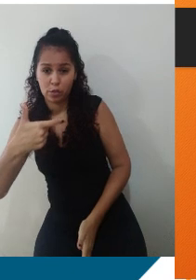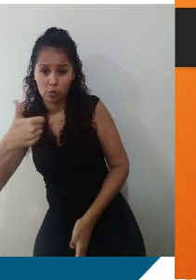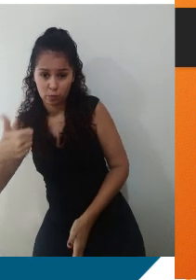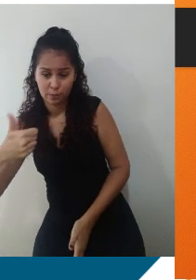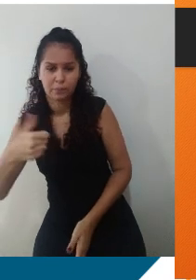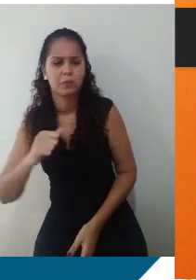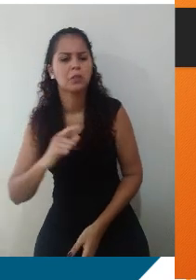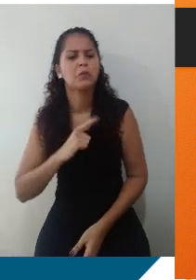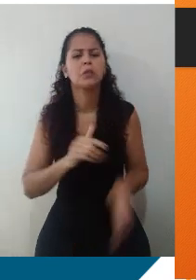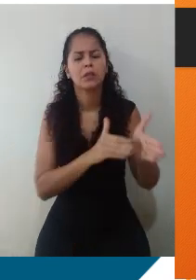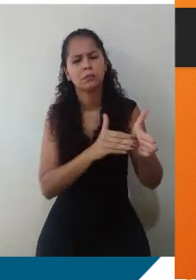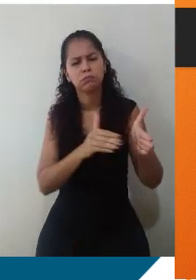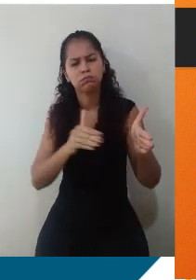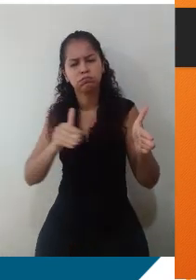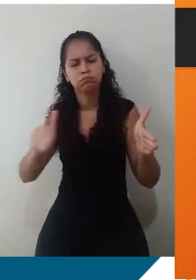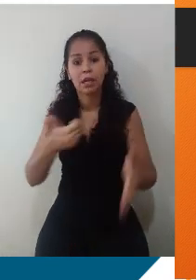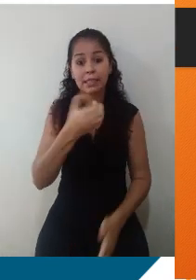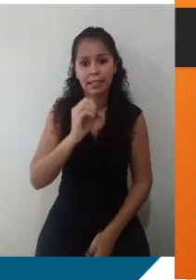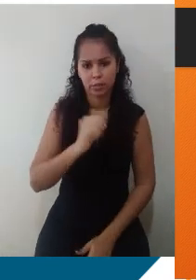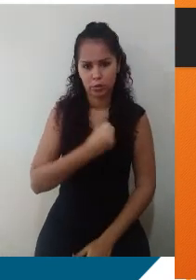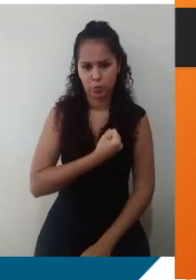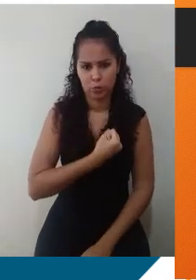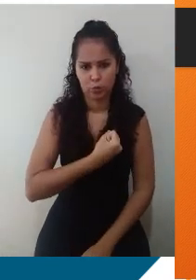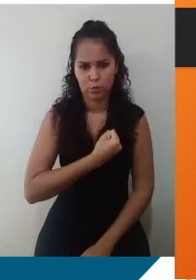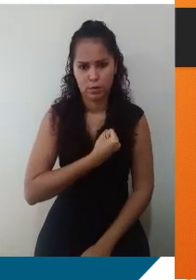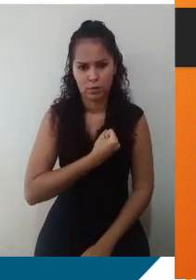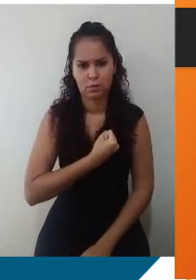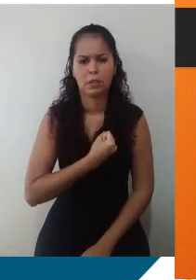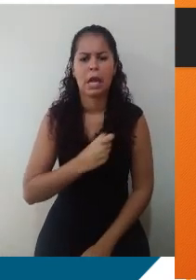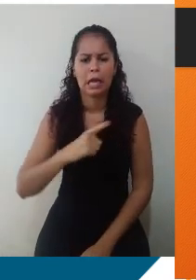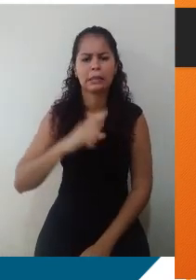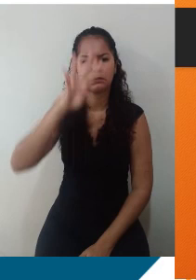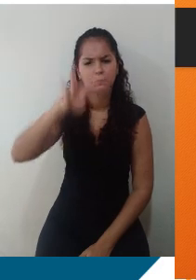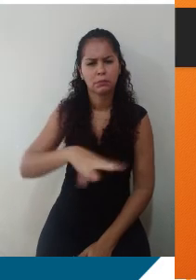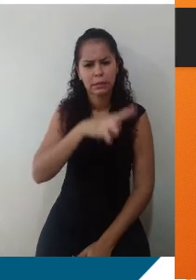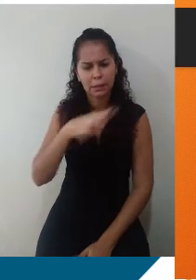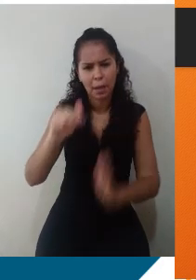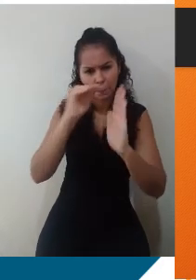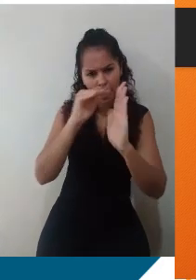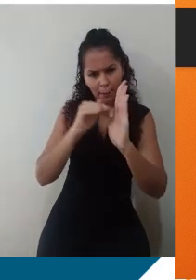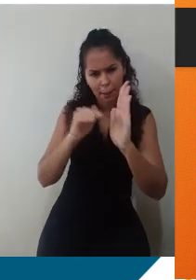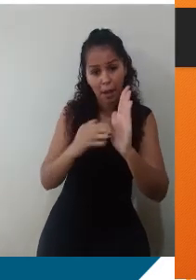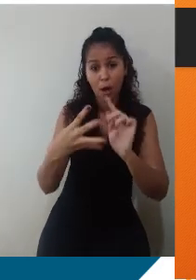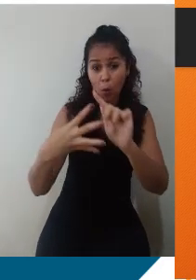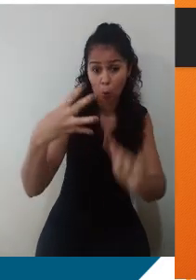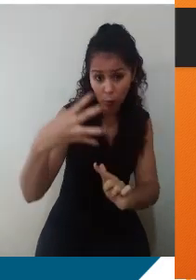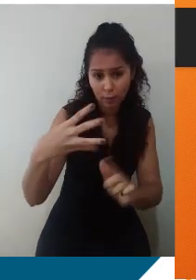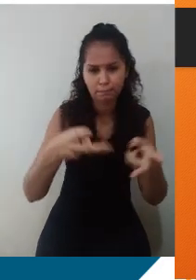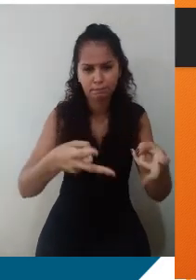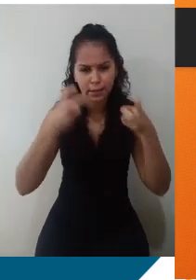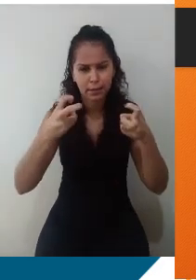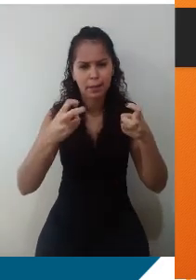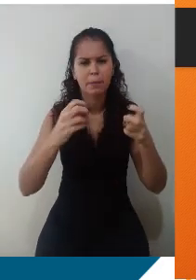projeções formarão uma sequência numérica com 10 números. Na tabela você vê os 4 primeiros e também pode perceber